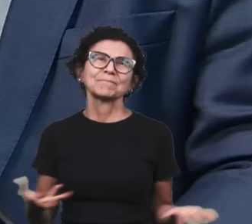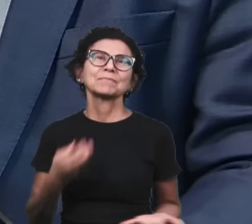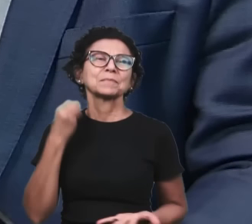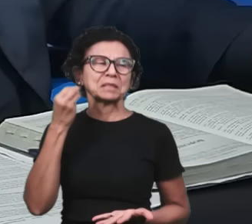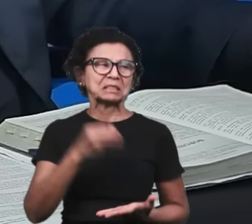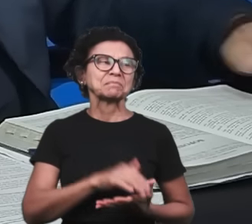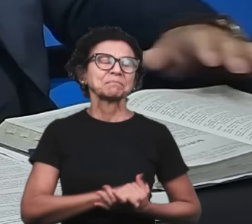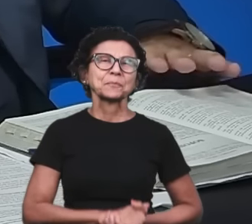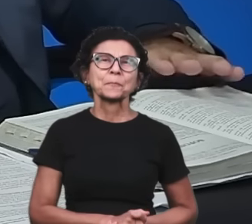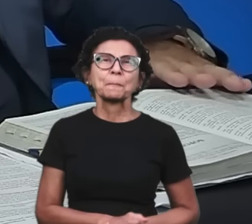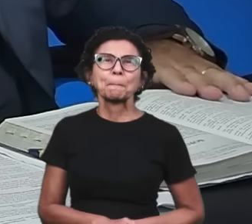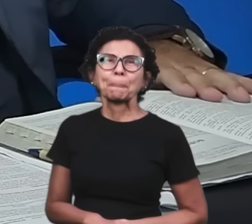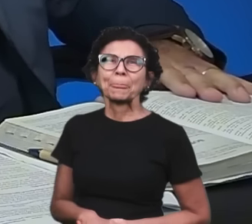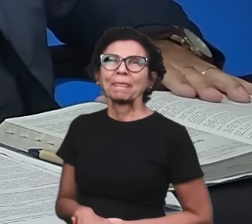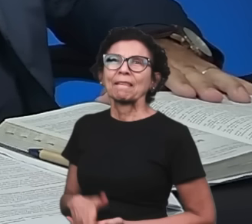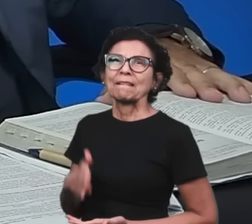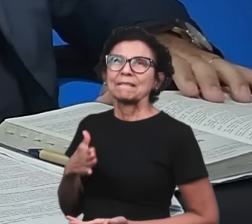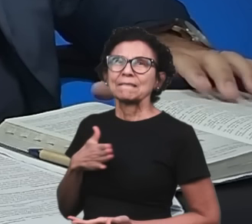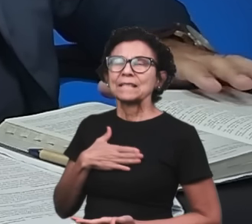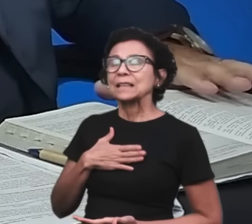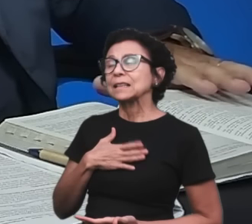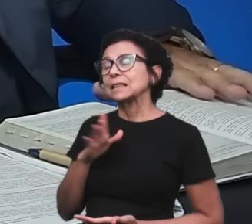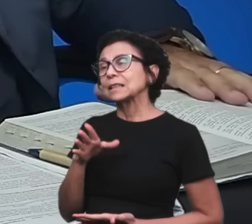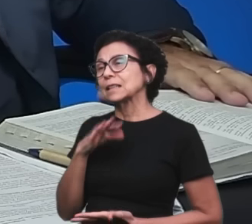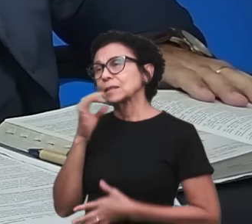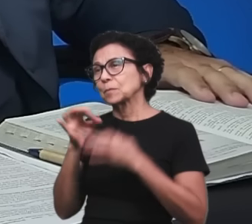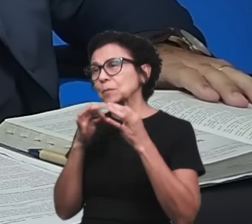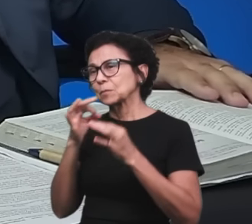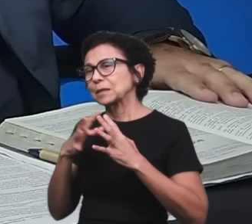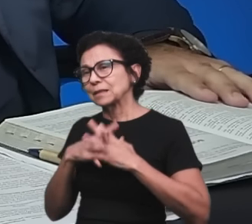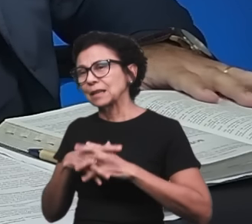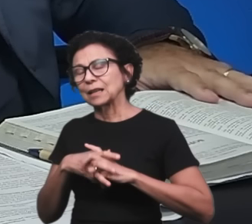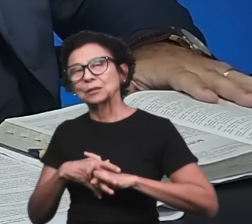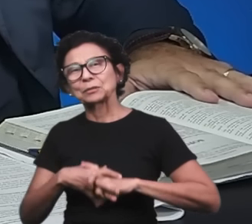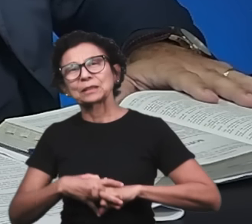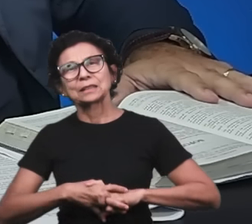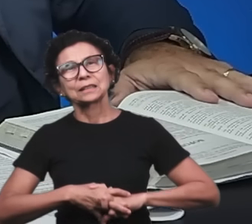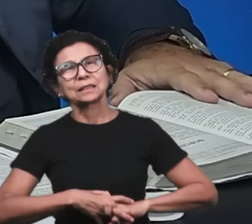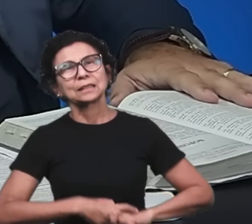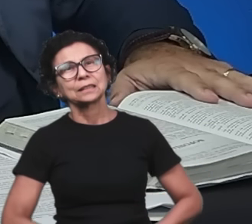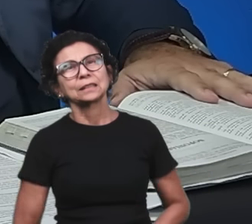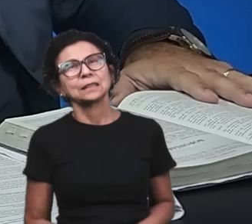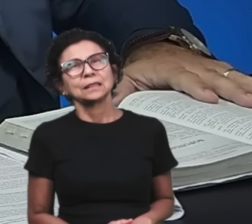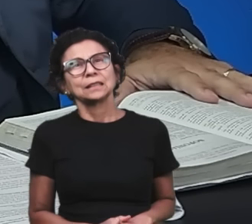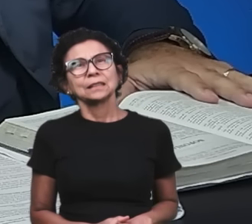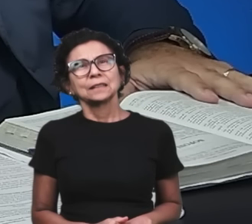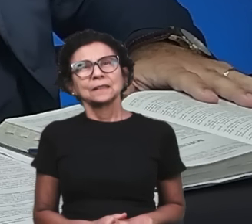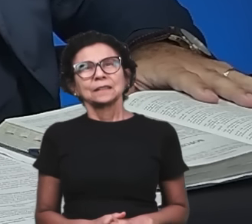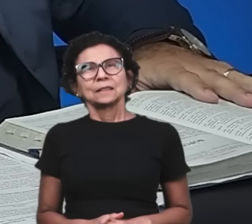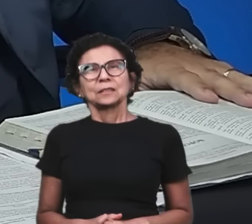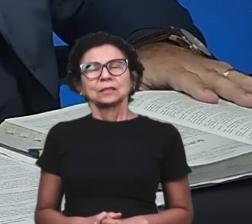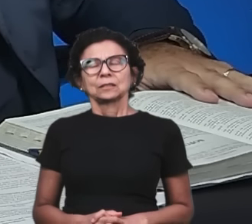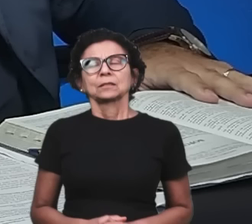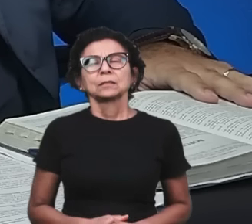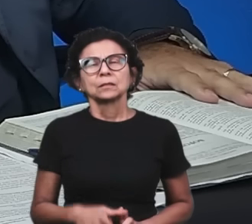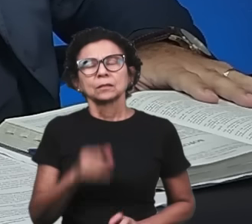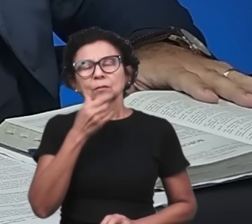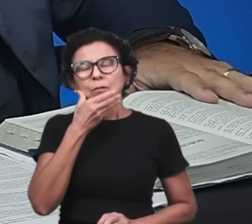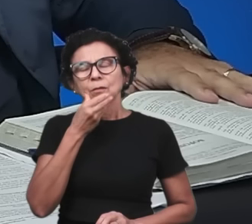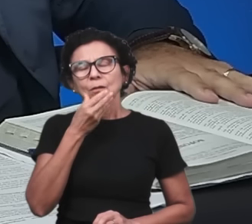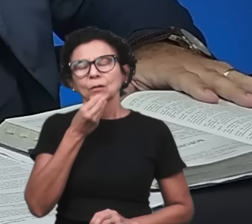maravilhosa. Tem um comentário de alguns especialistas de que Lutero, quando ele chegou na tradução